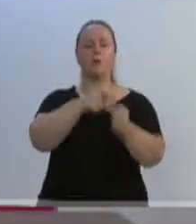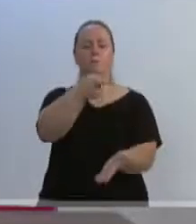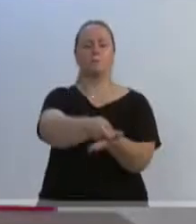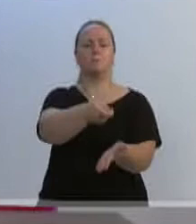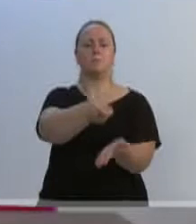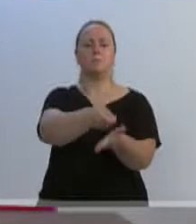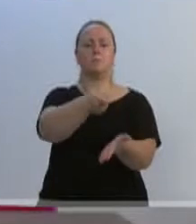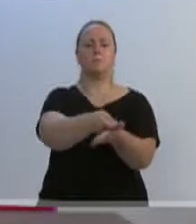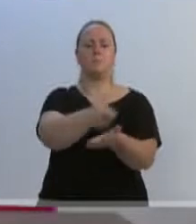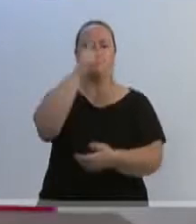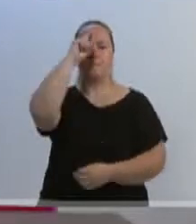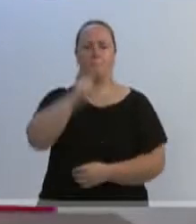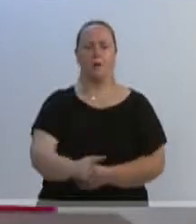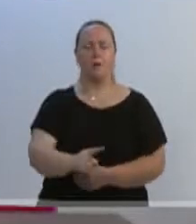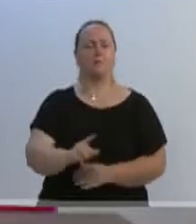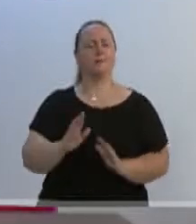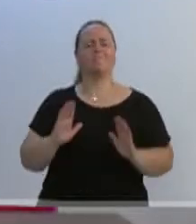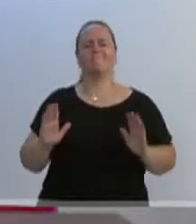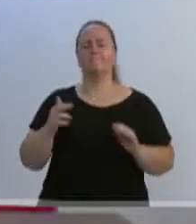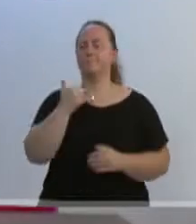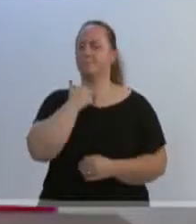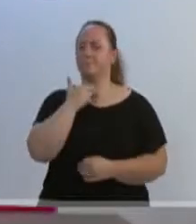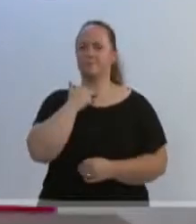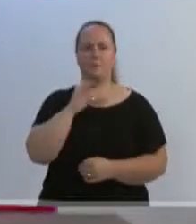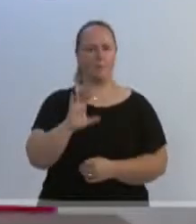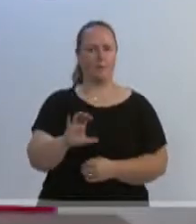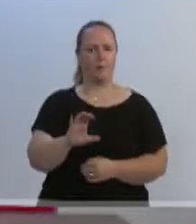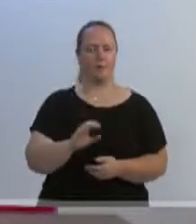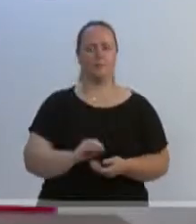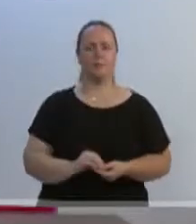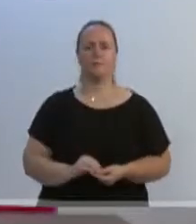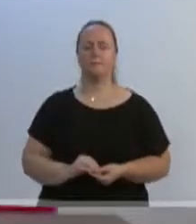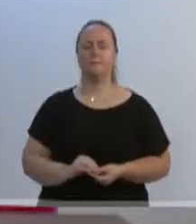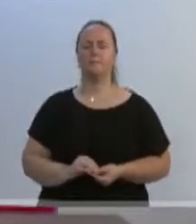a alguém, e não é dessa forma que isso deve ser feito. Então, quando